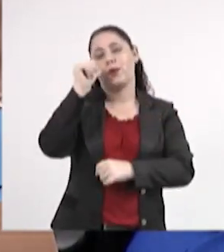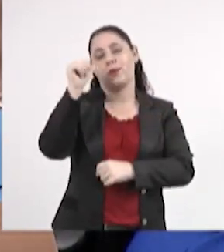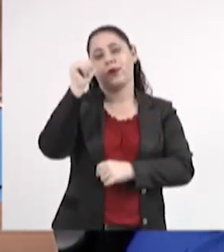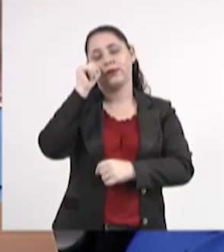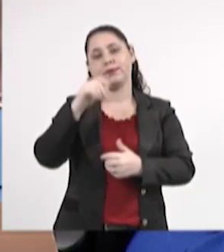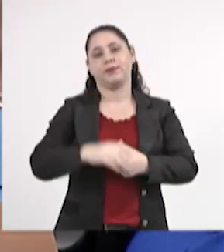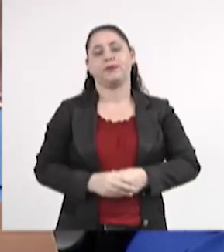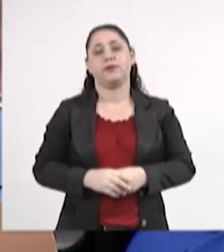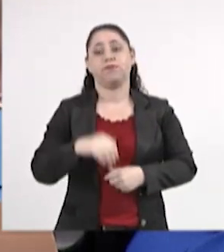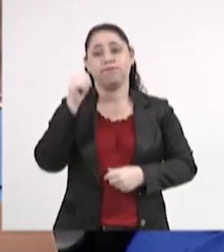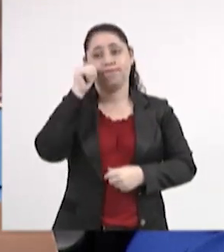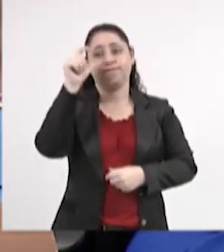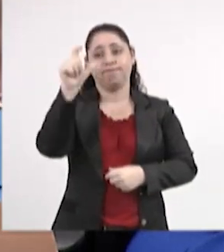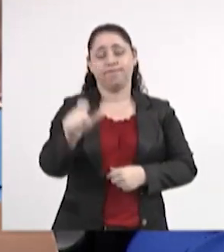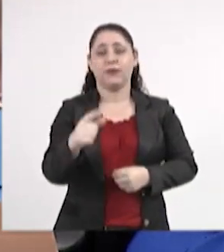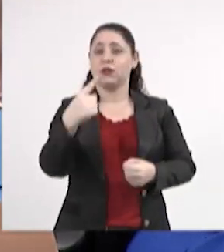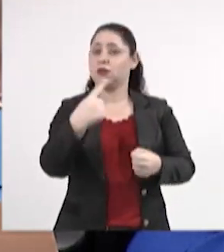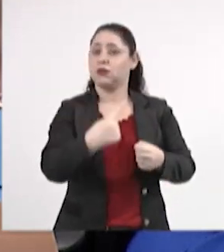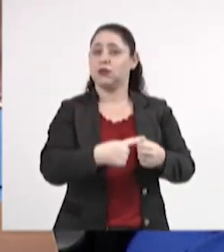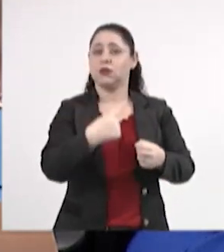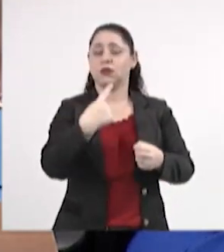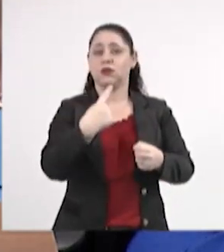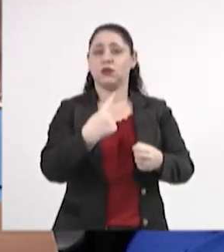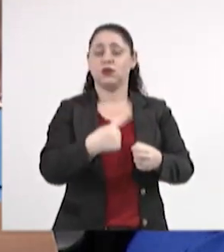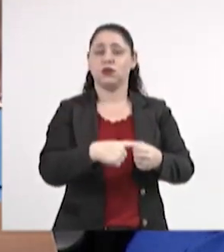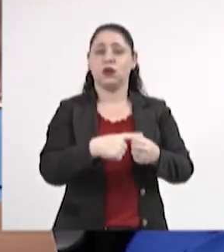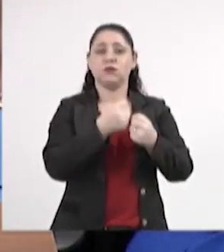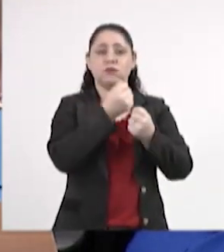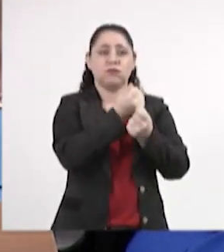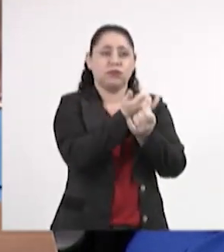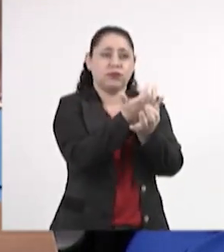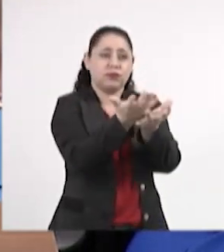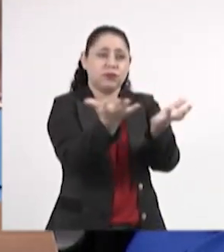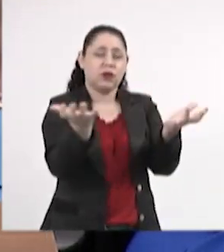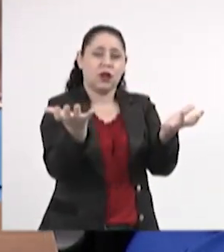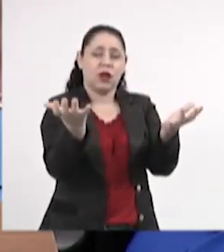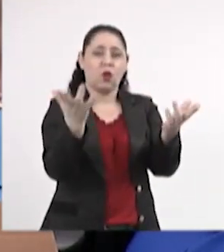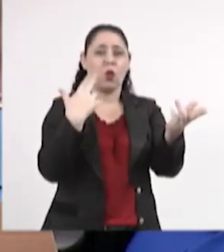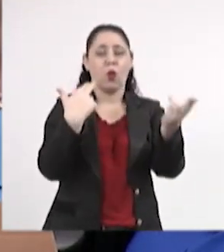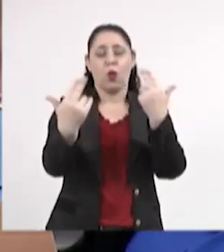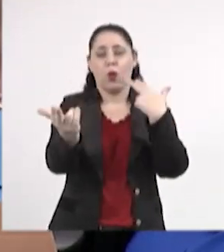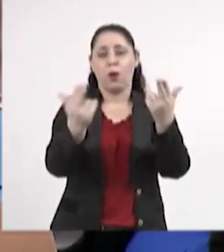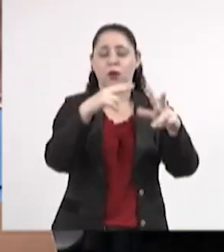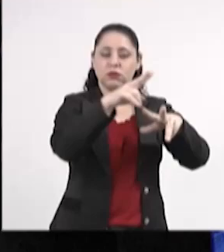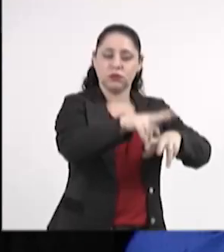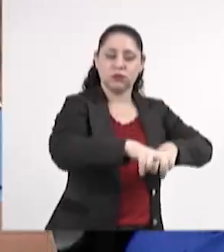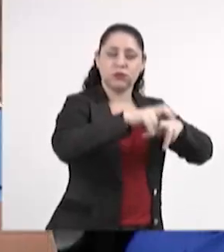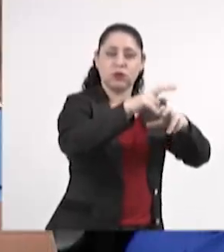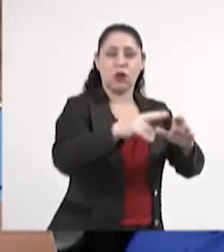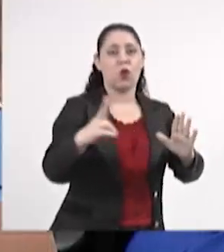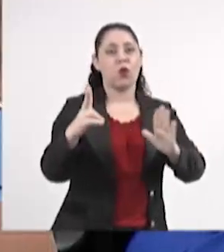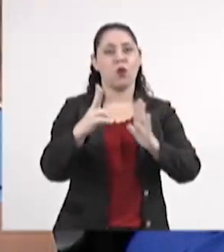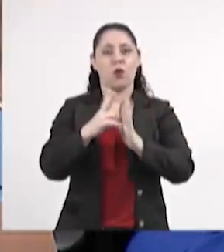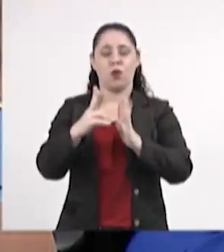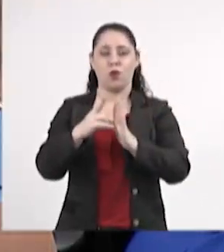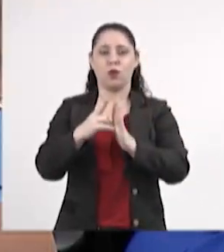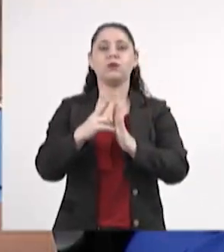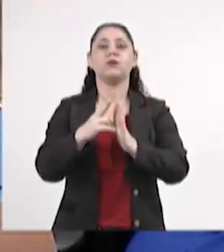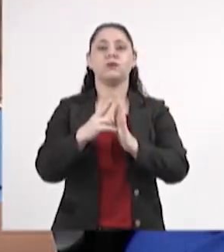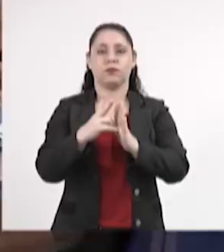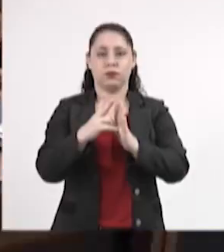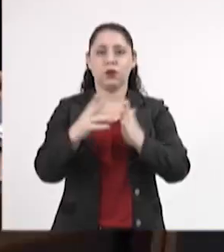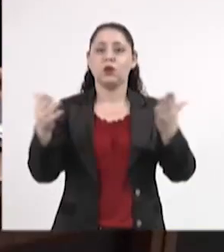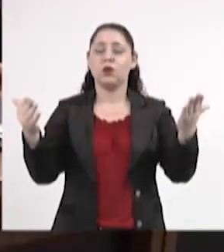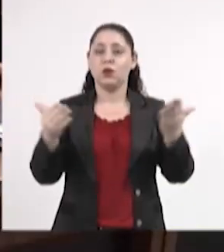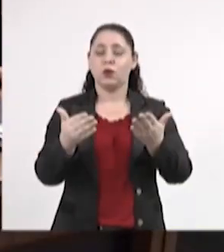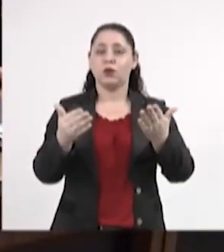mulheres da cidade, do campo, as mulheres trabalhadoras rurais, as mulheres indígenas.